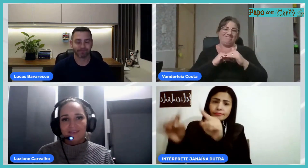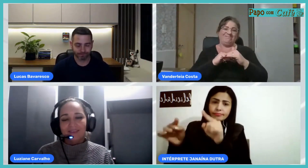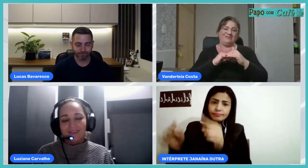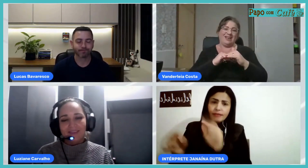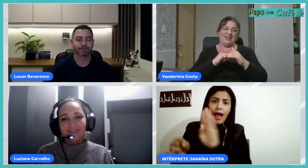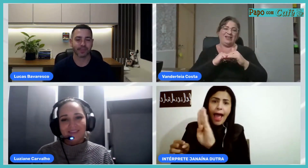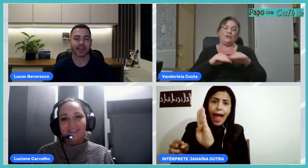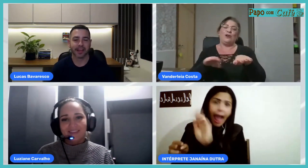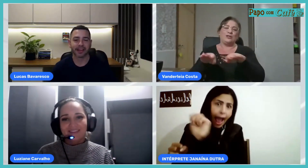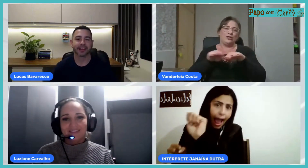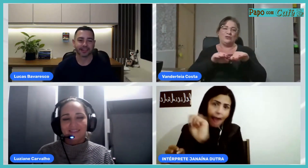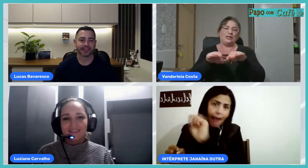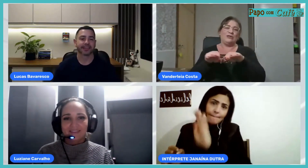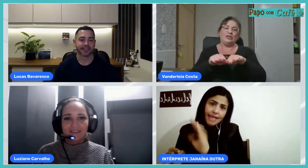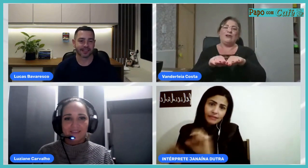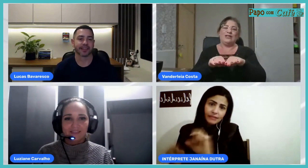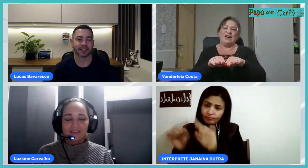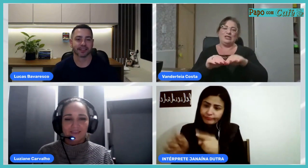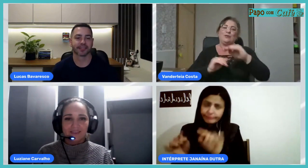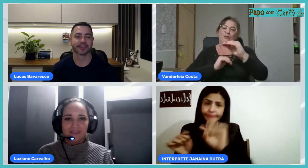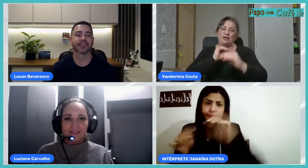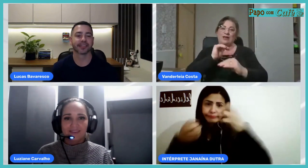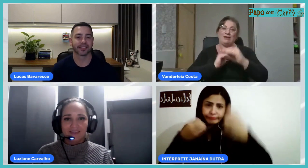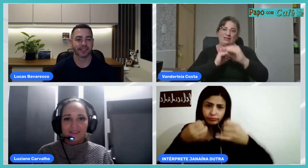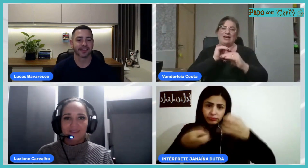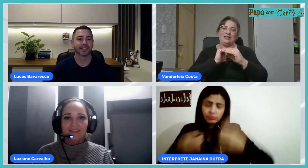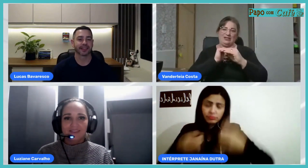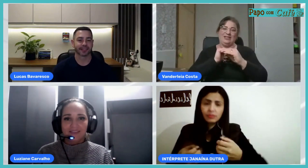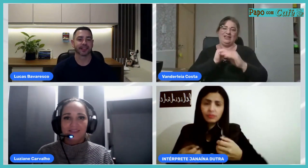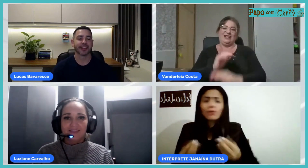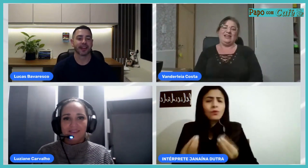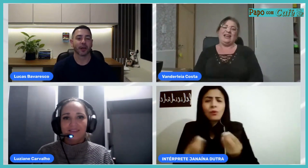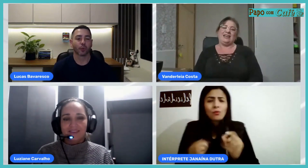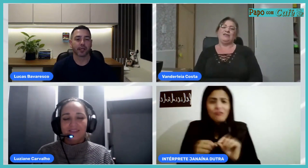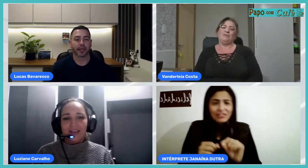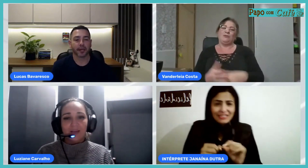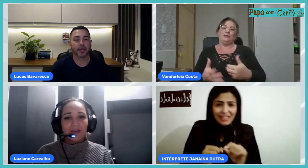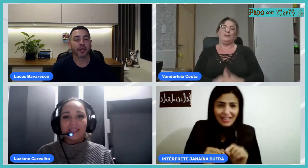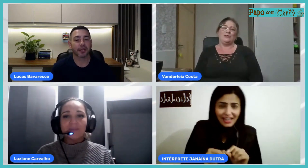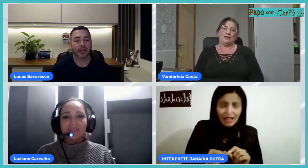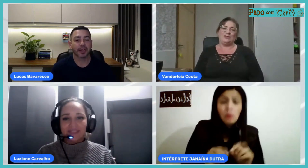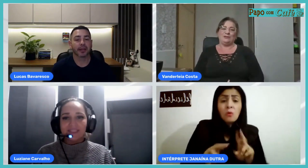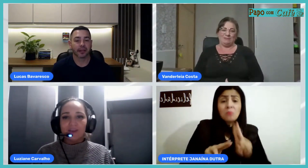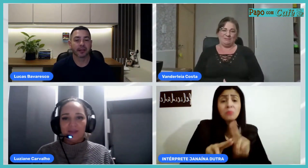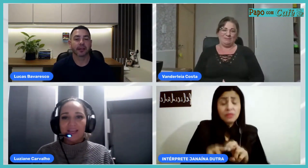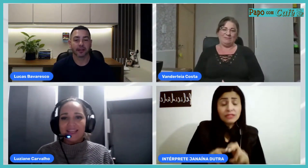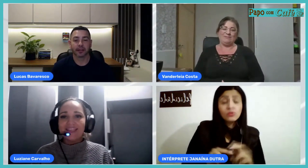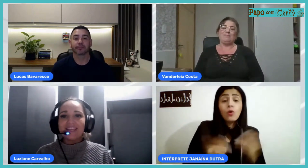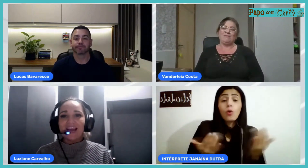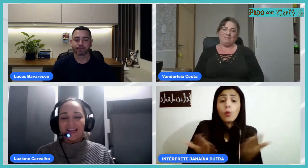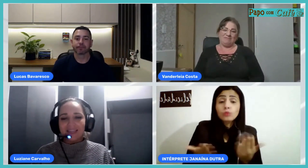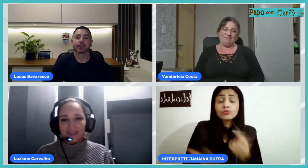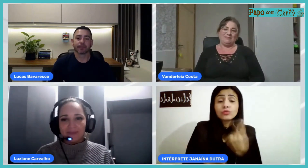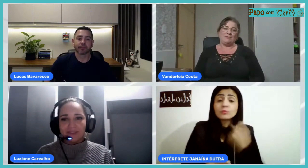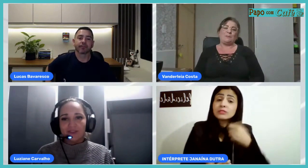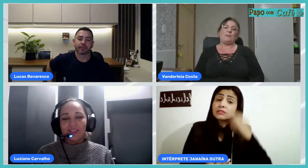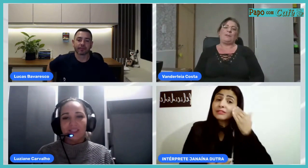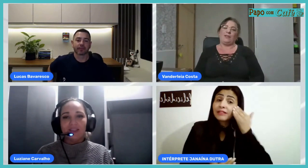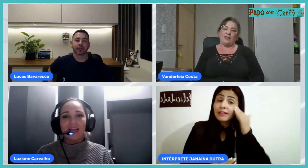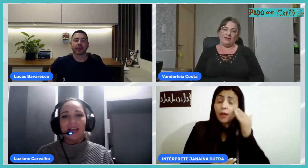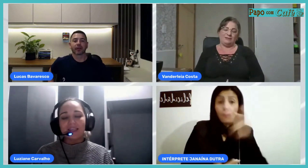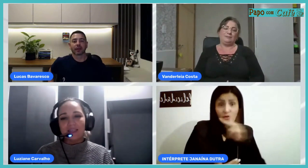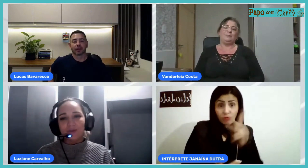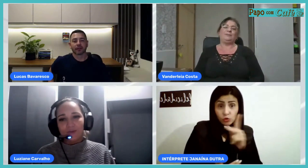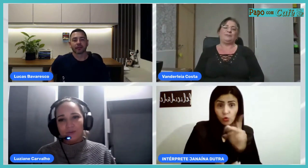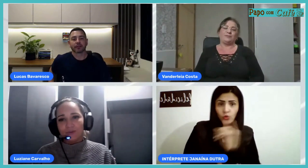equidade, né? Eu não gosto do sinal de igualdade, eu prefiro a equidade. Né? É uma adaptação, né? Criar adaptações